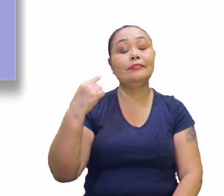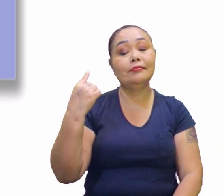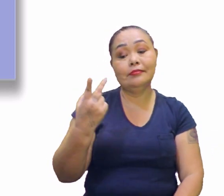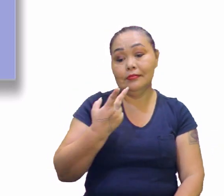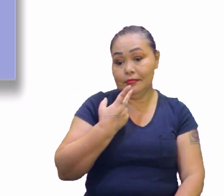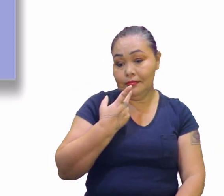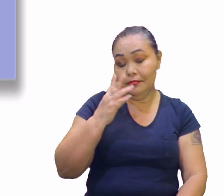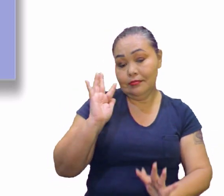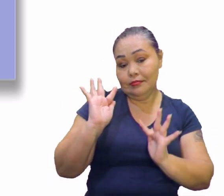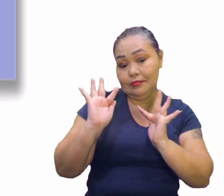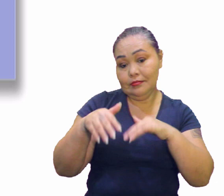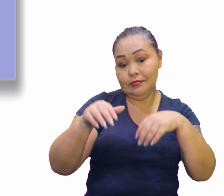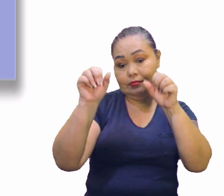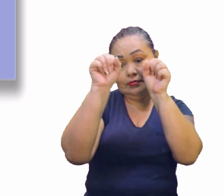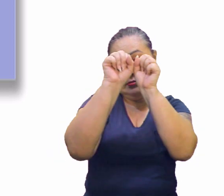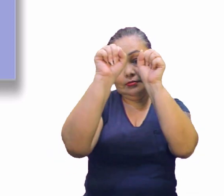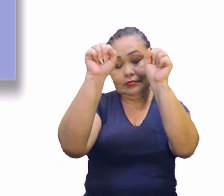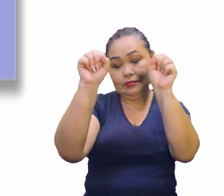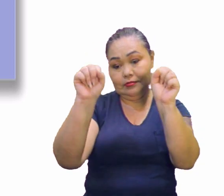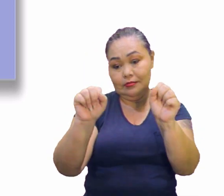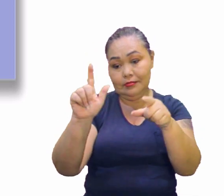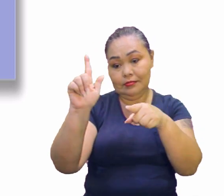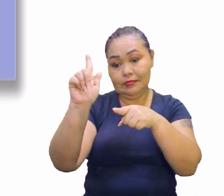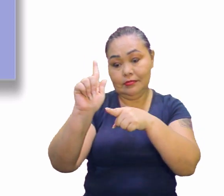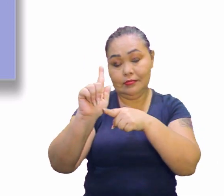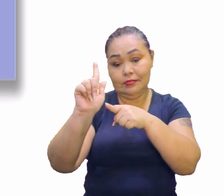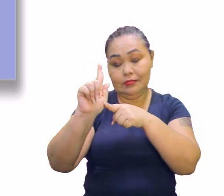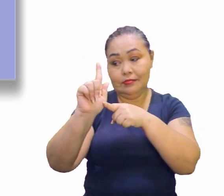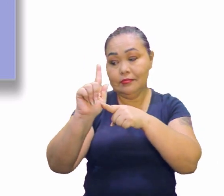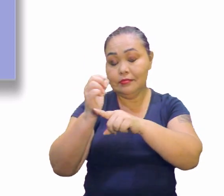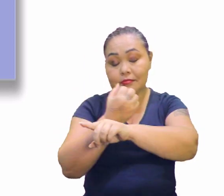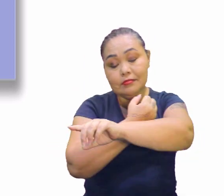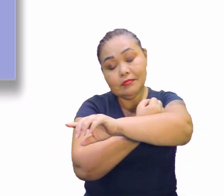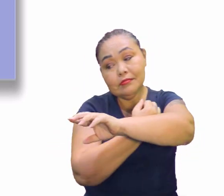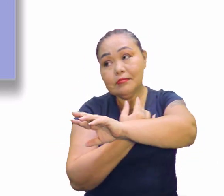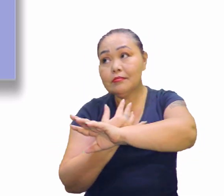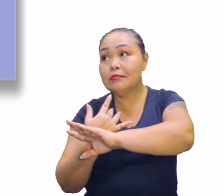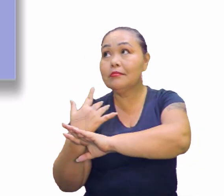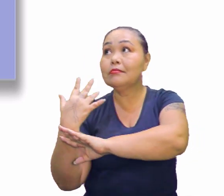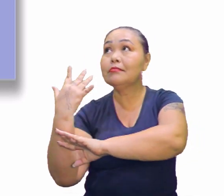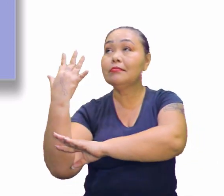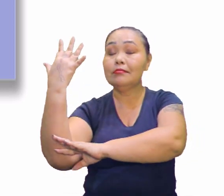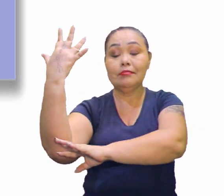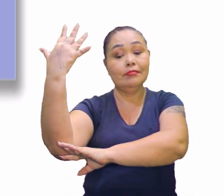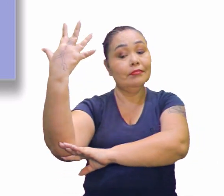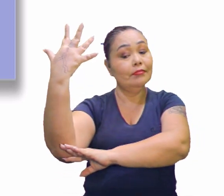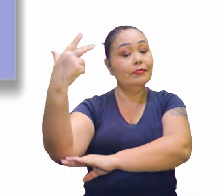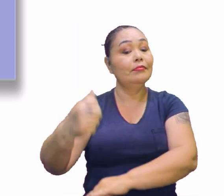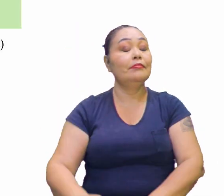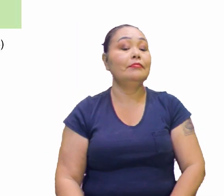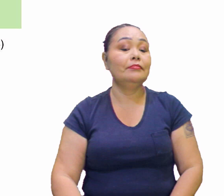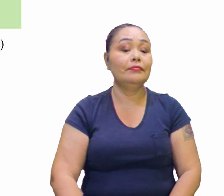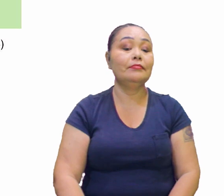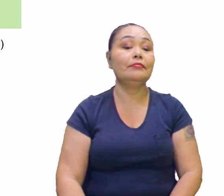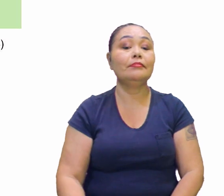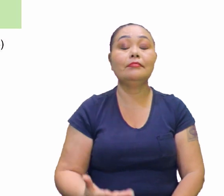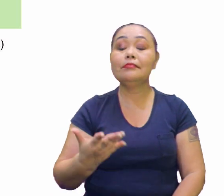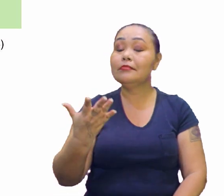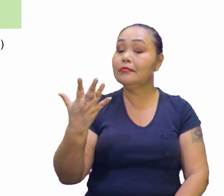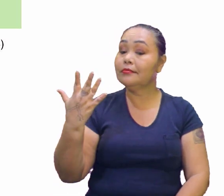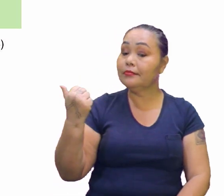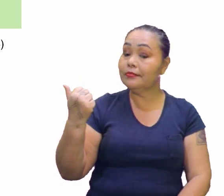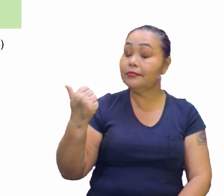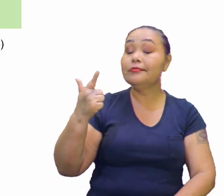falaremos, por fim, nos sistemas de gestão ambiental, ok? Vamos lá.